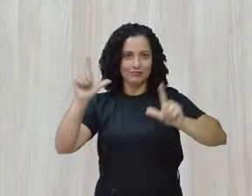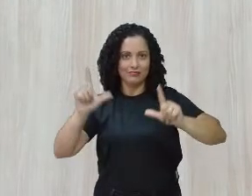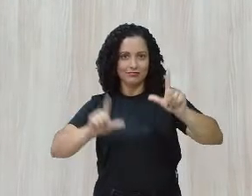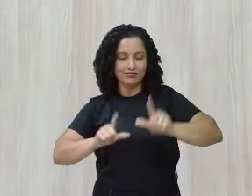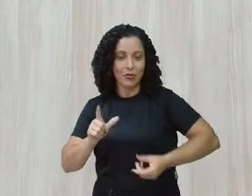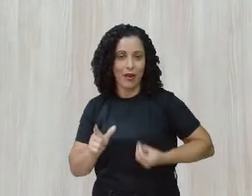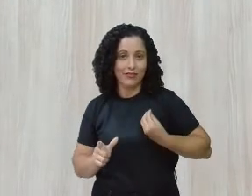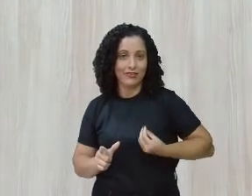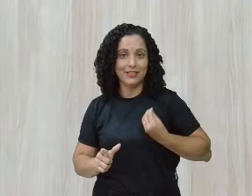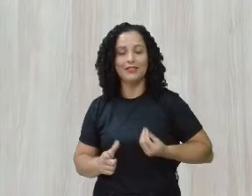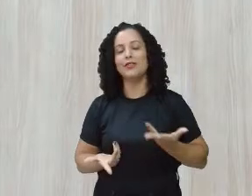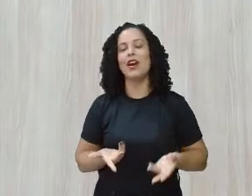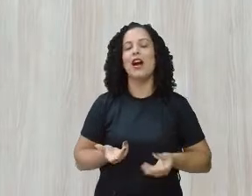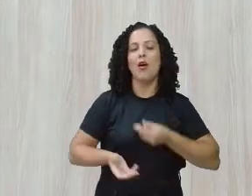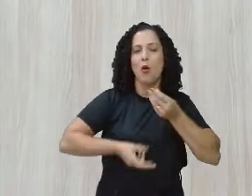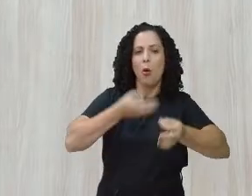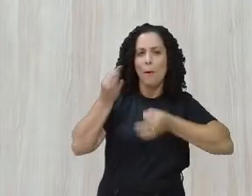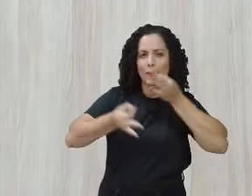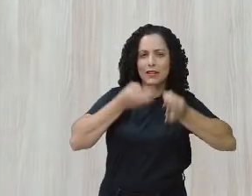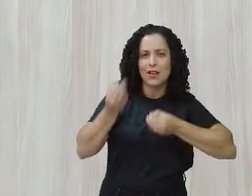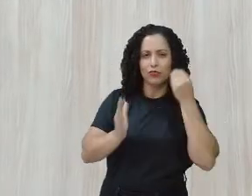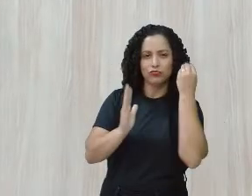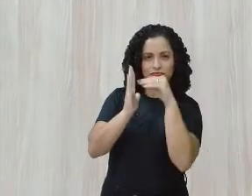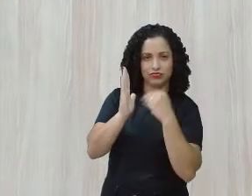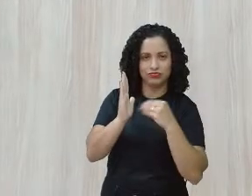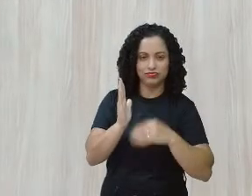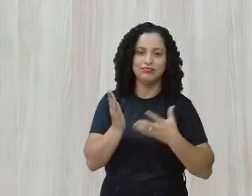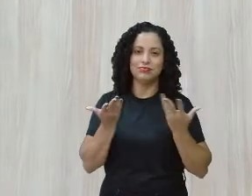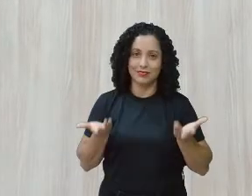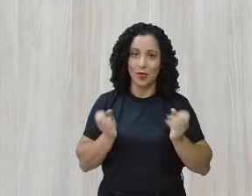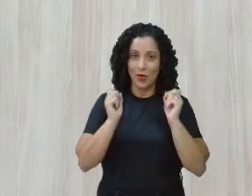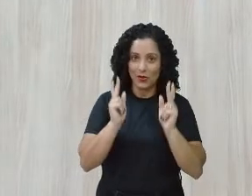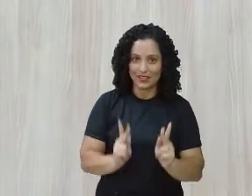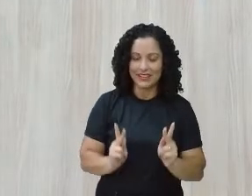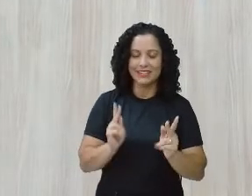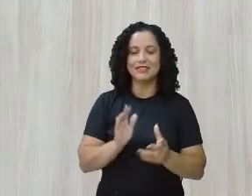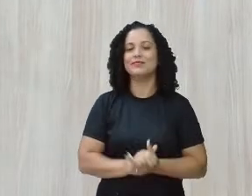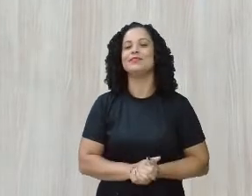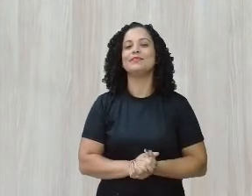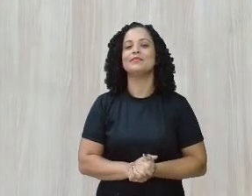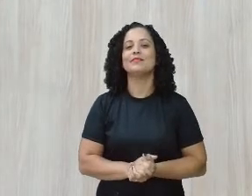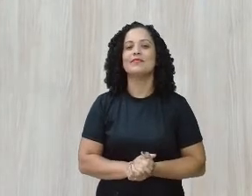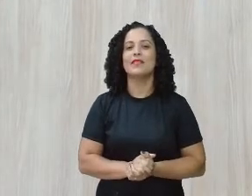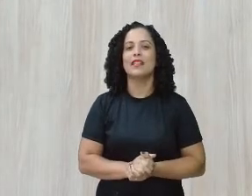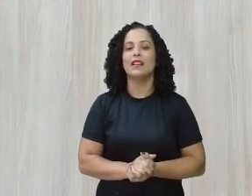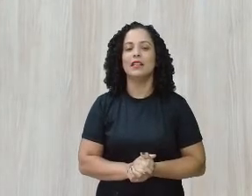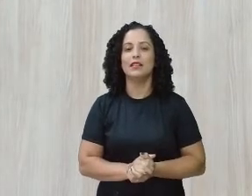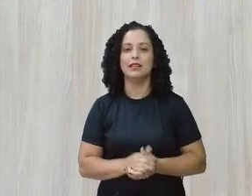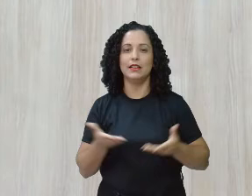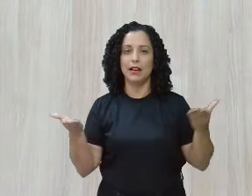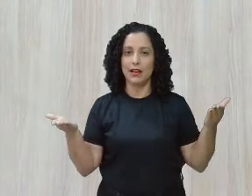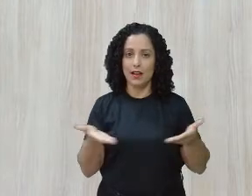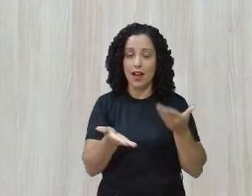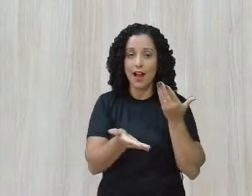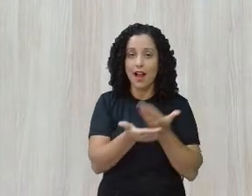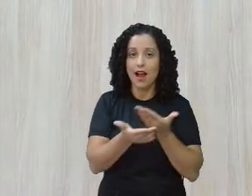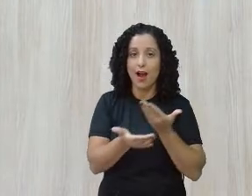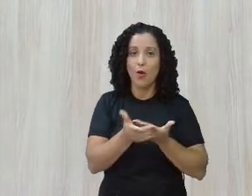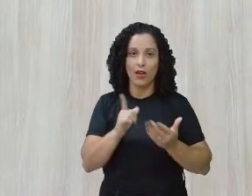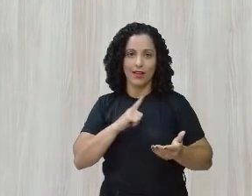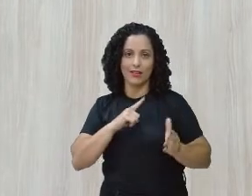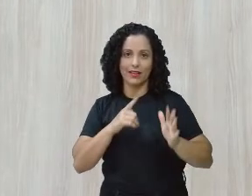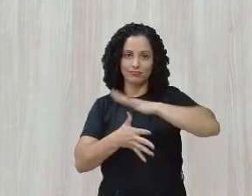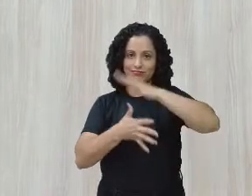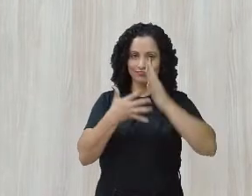deixar o seu comentário, dizer se você está gostando ou não da aula. Beleza? Como sempre, a nossa aula será traduzida para a